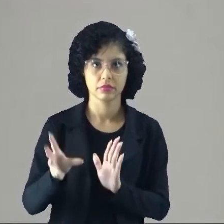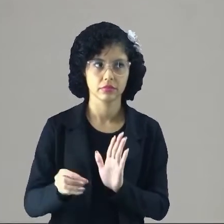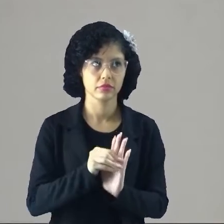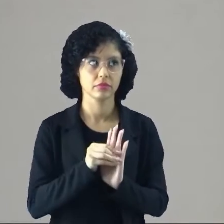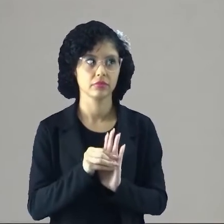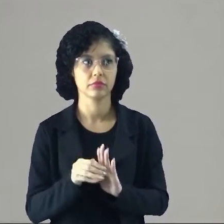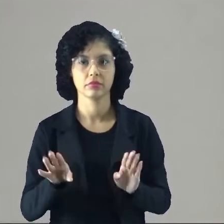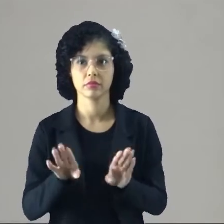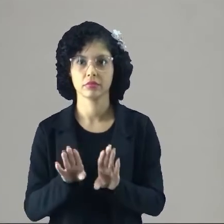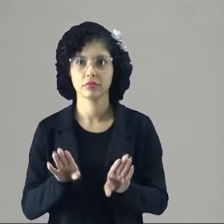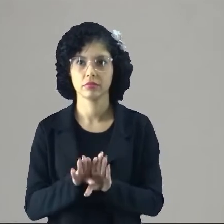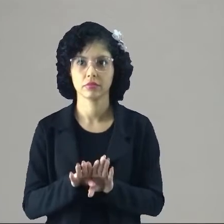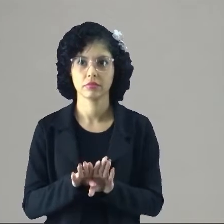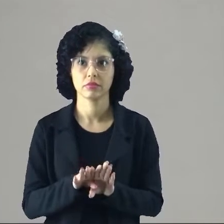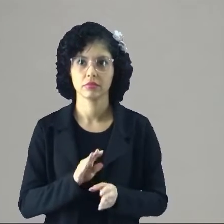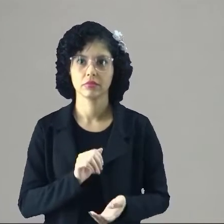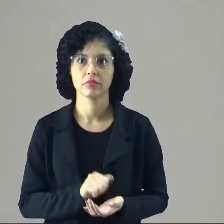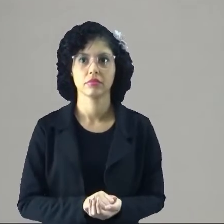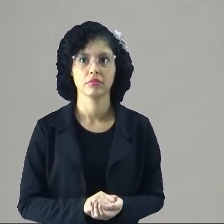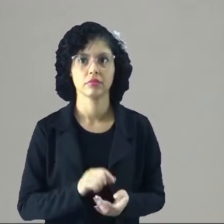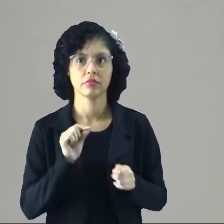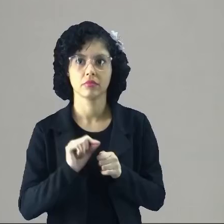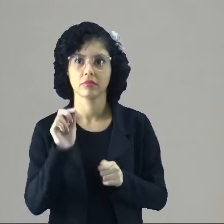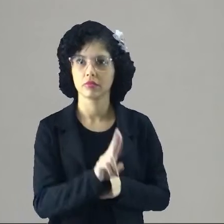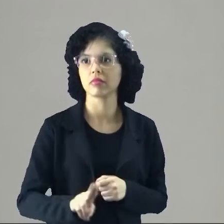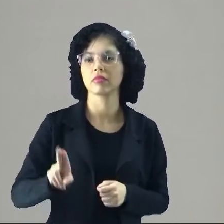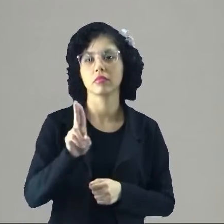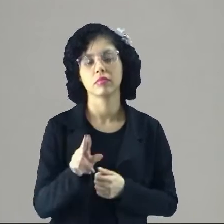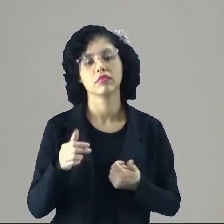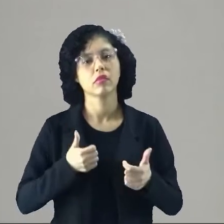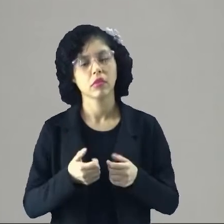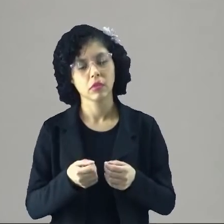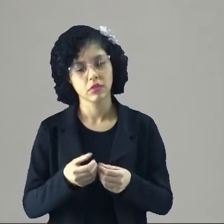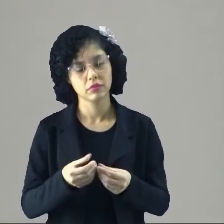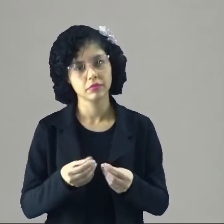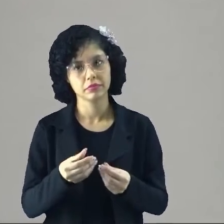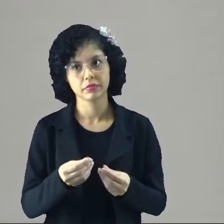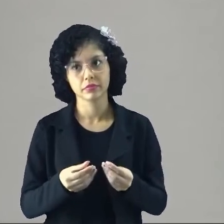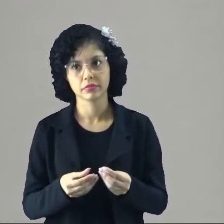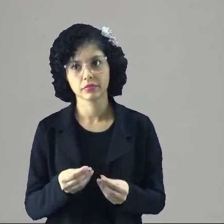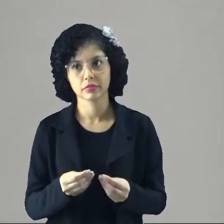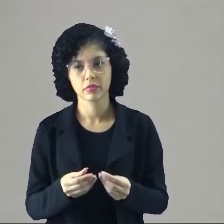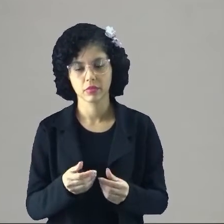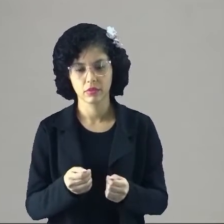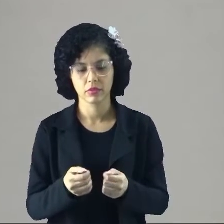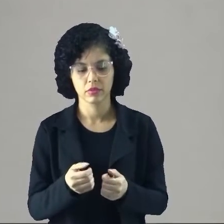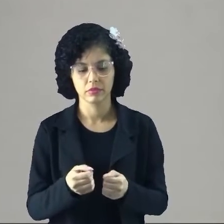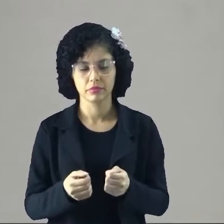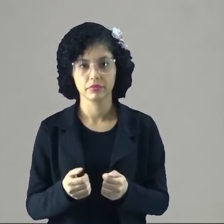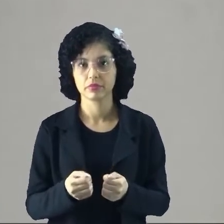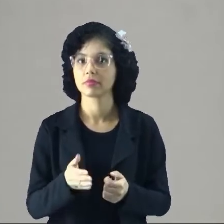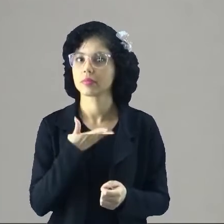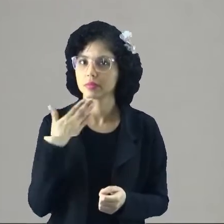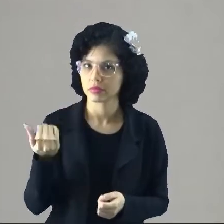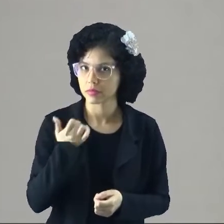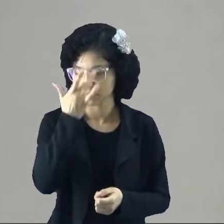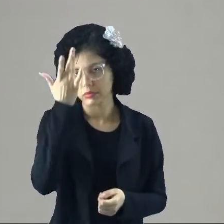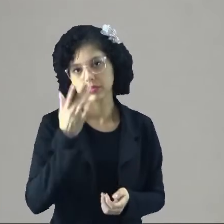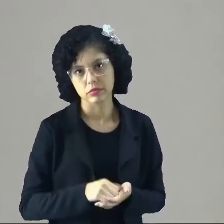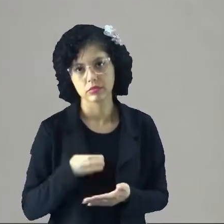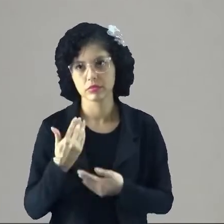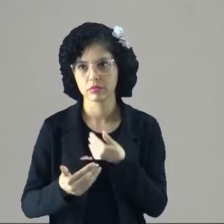ele no computador, né? Algumas pessoas que fazem uso de jogos, eles compram esses acessórios para facilitar, né, o